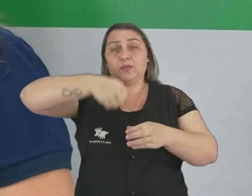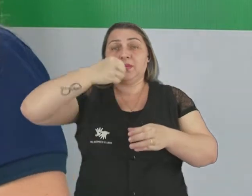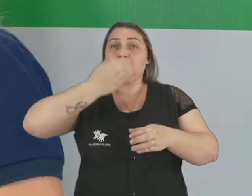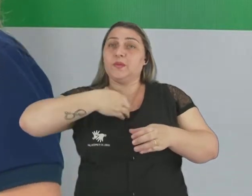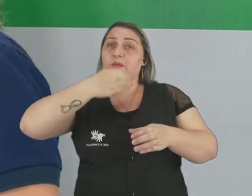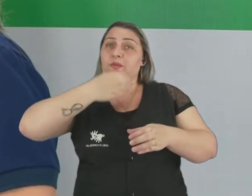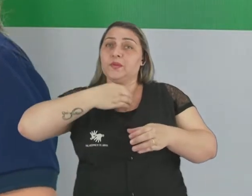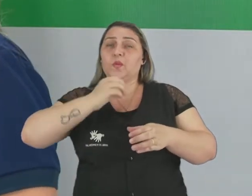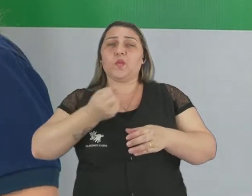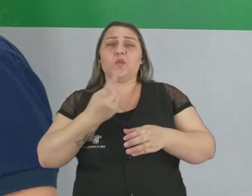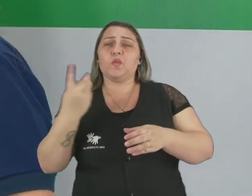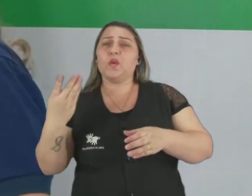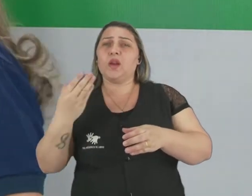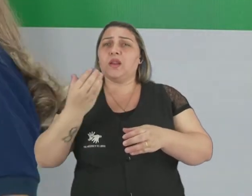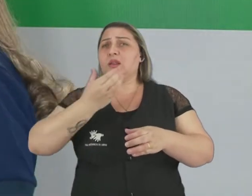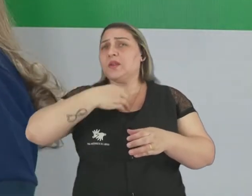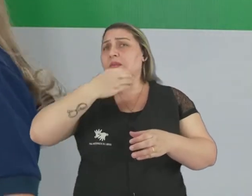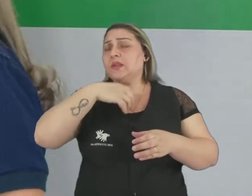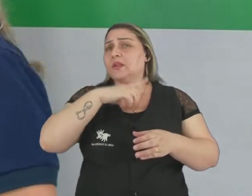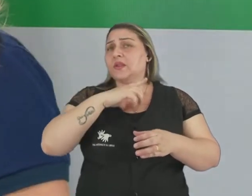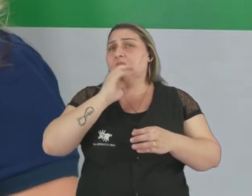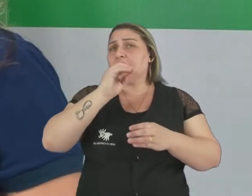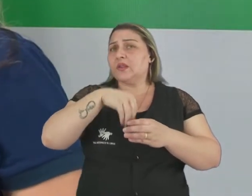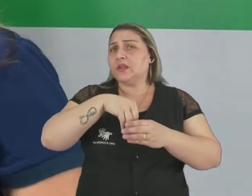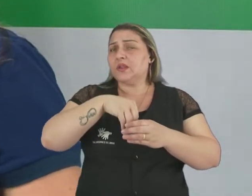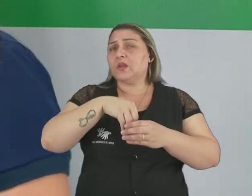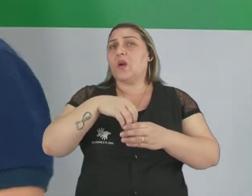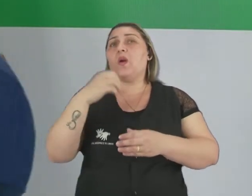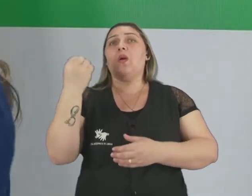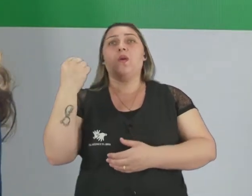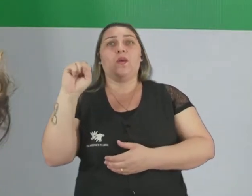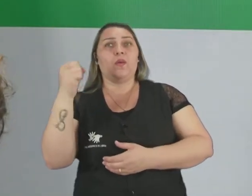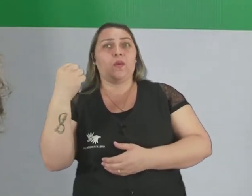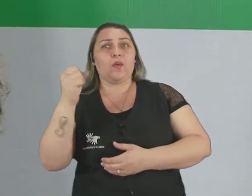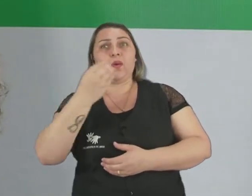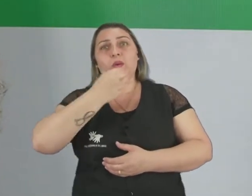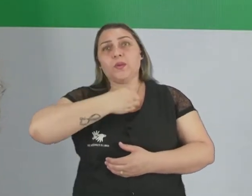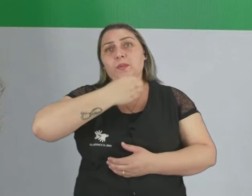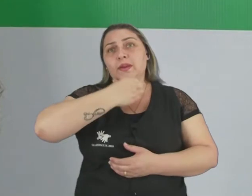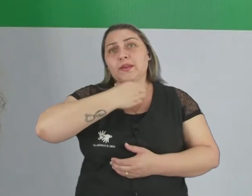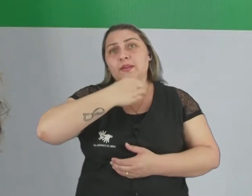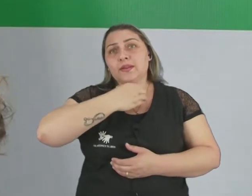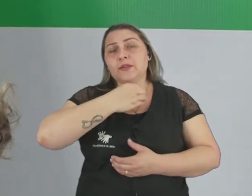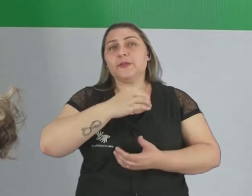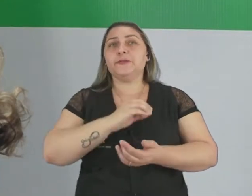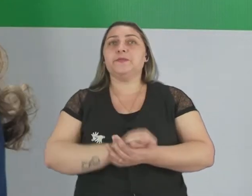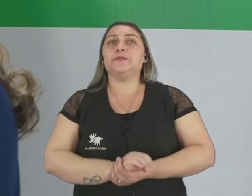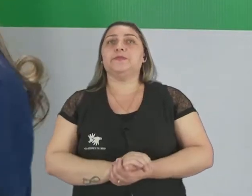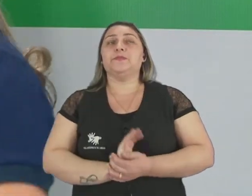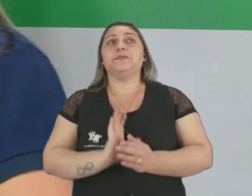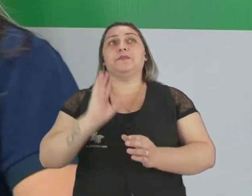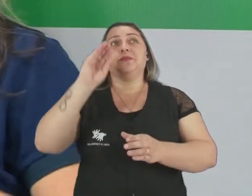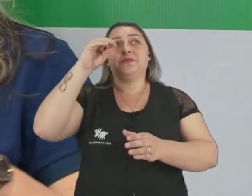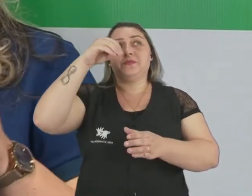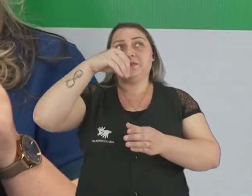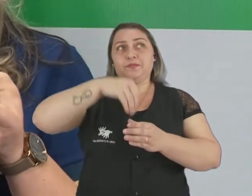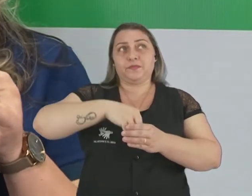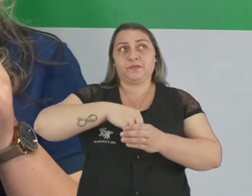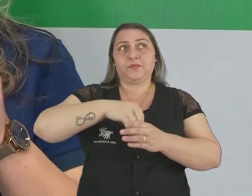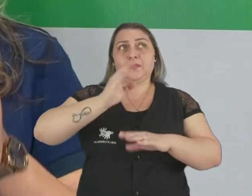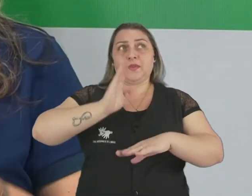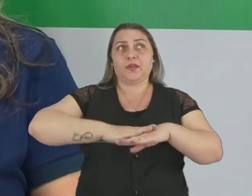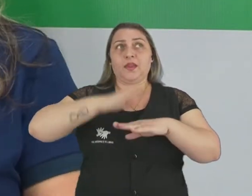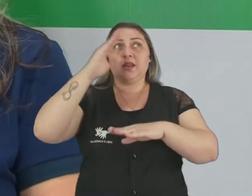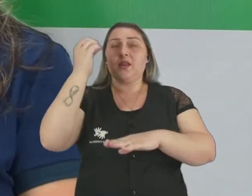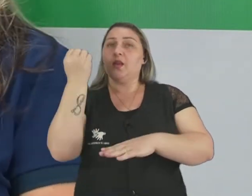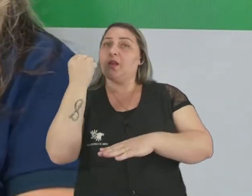cesta. Quantas maçãs eu tenho na cesta? Eu tenho 8 maçãs. E aí, eu coloquei mais